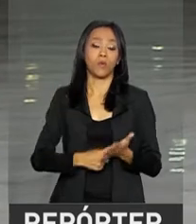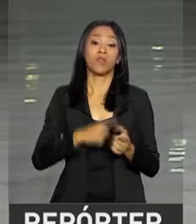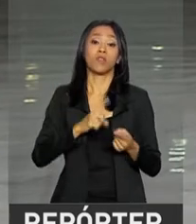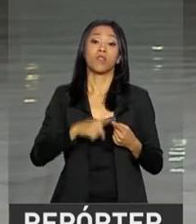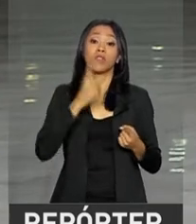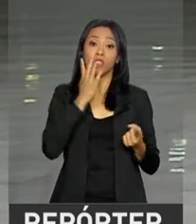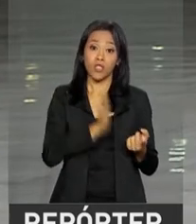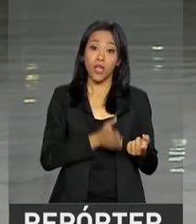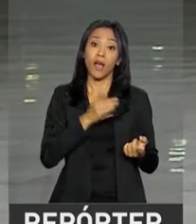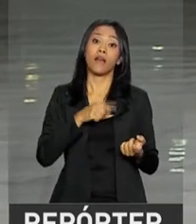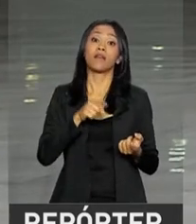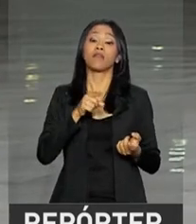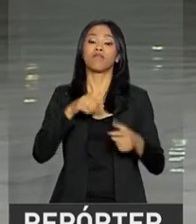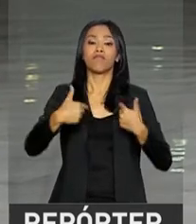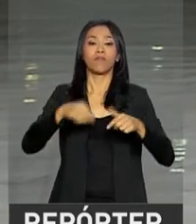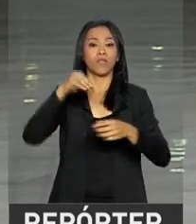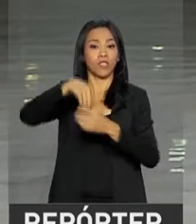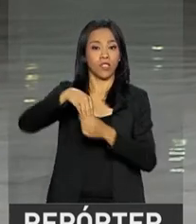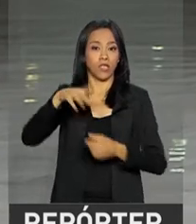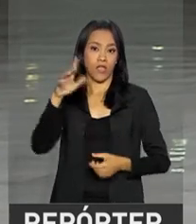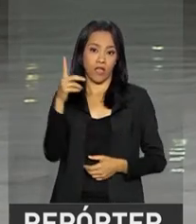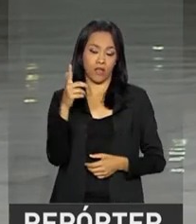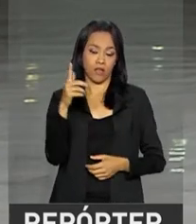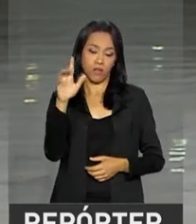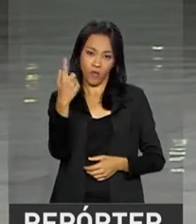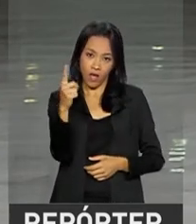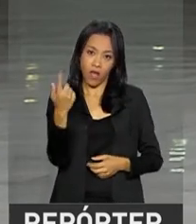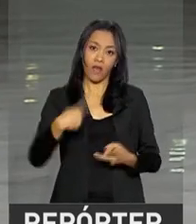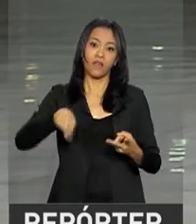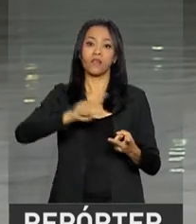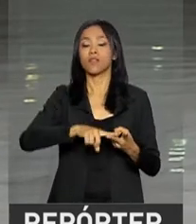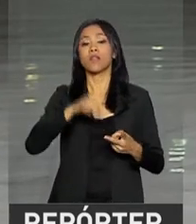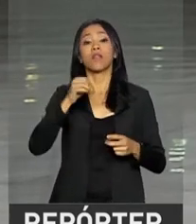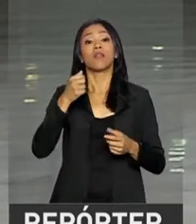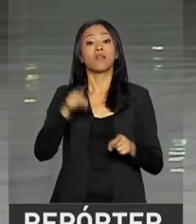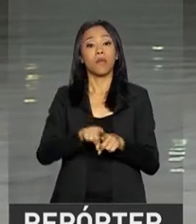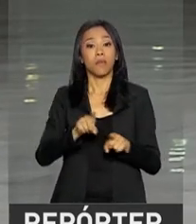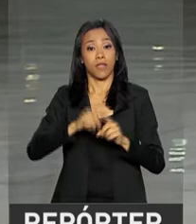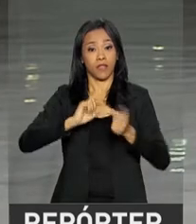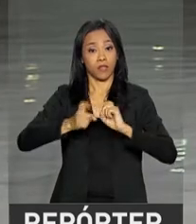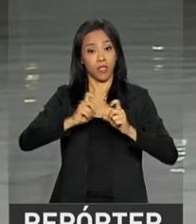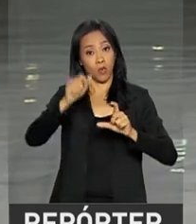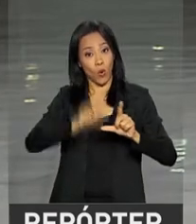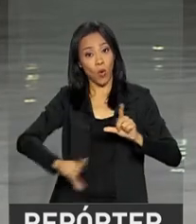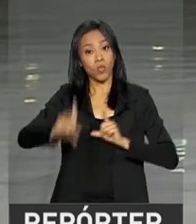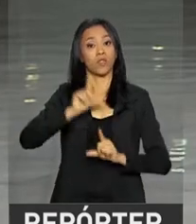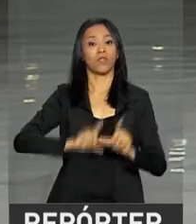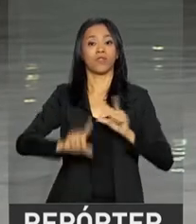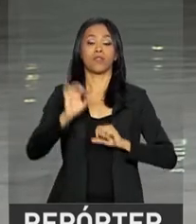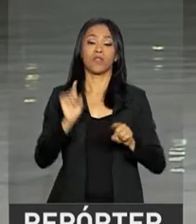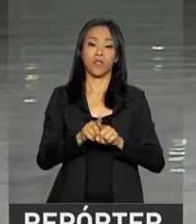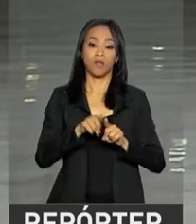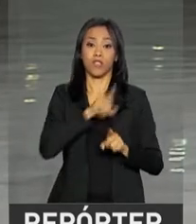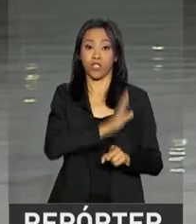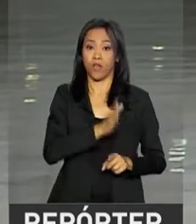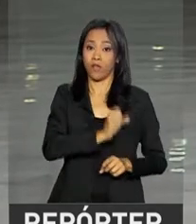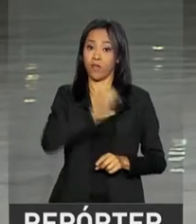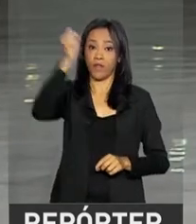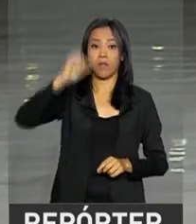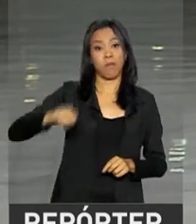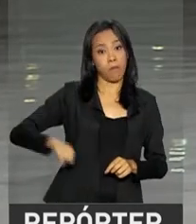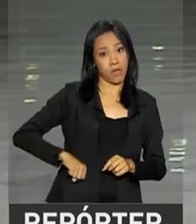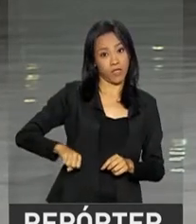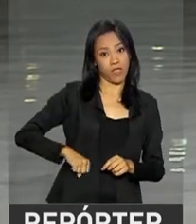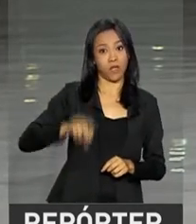regional no estado de goiás o diretor de administração e logística adido policial na embaixada do brasil nos estados unidos e